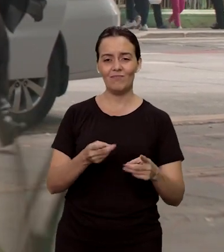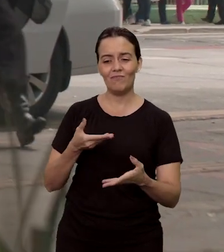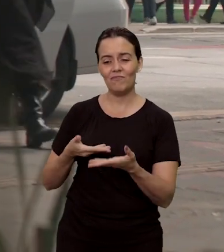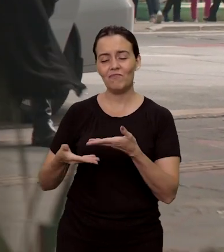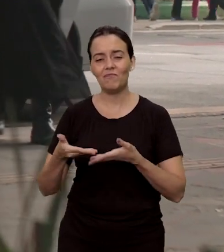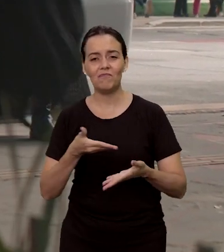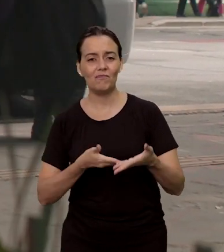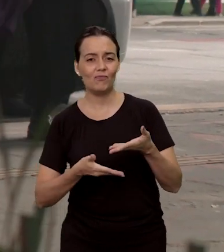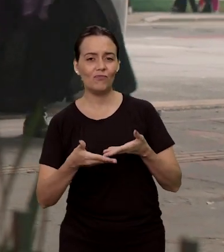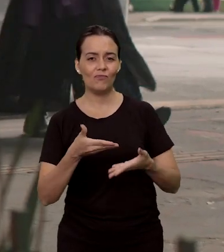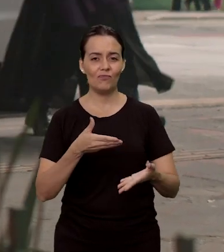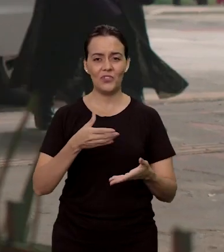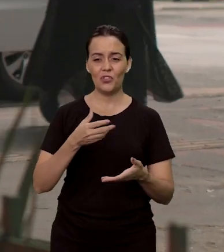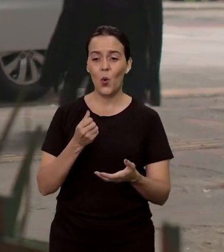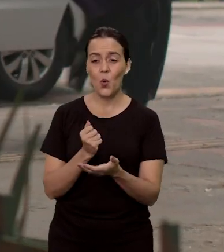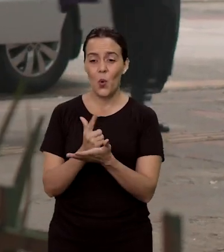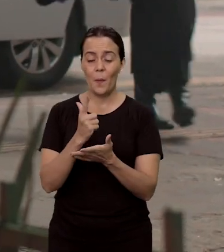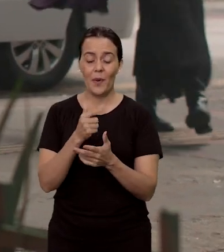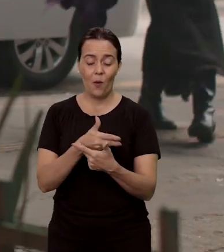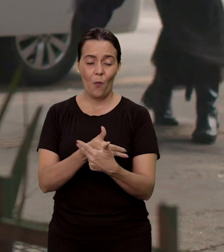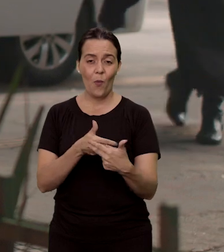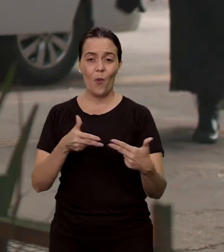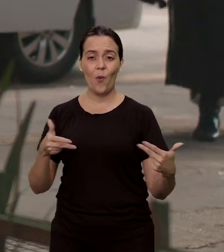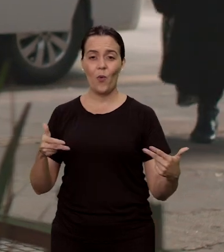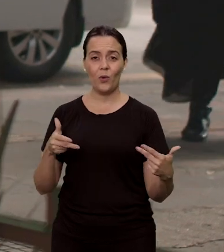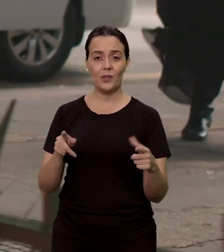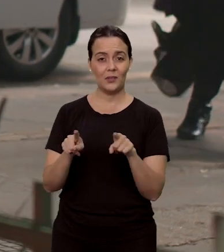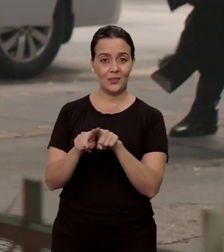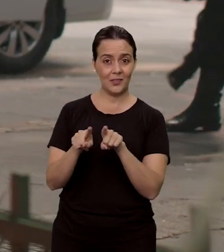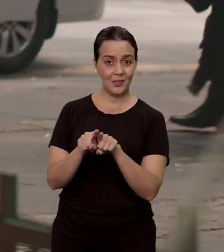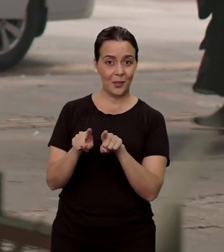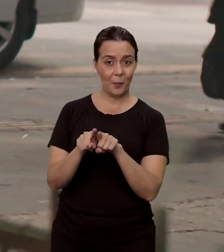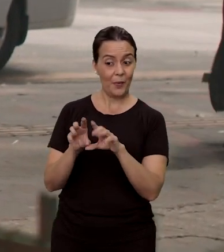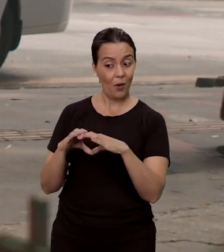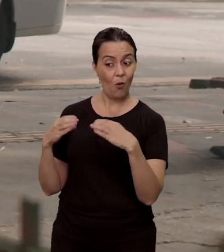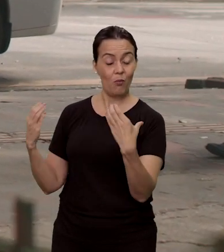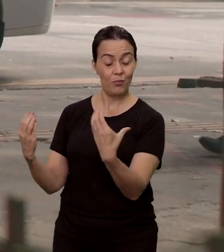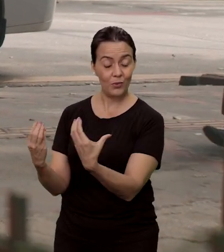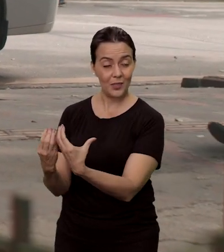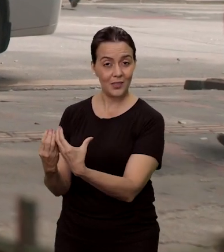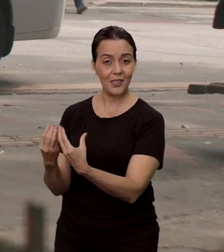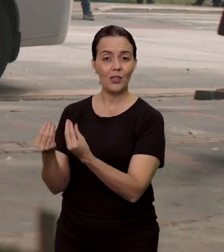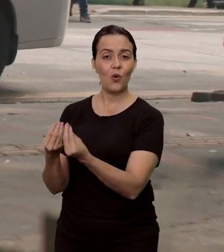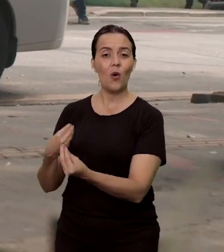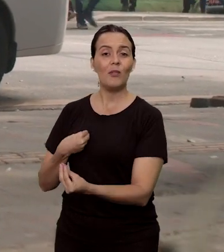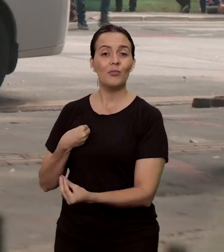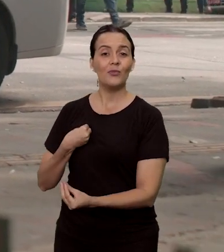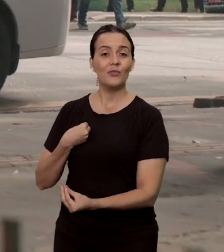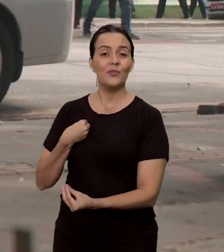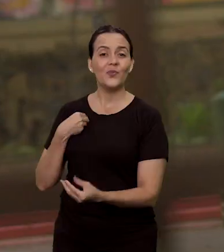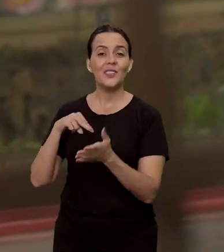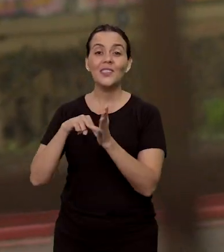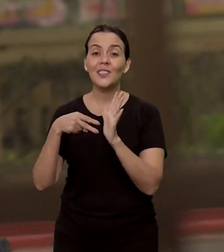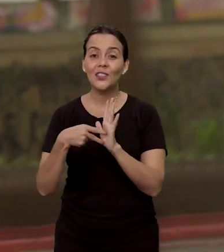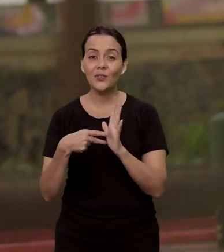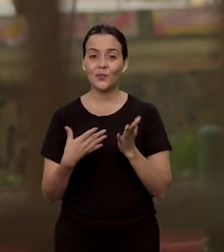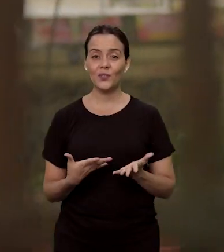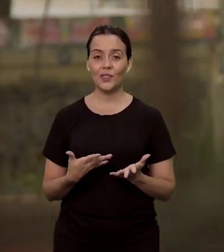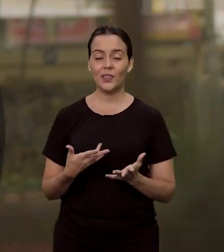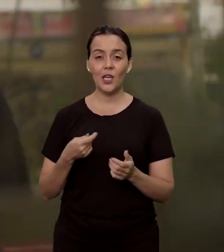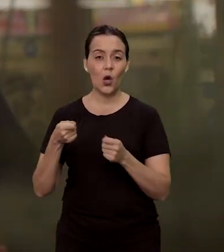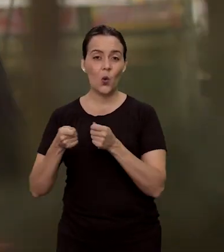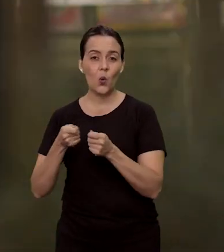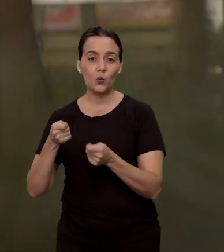de consumo, de matrizes de significado de vida que são pelo controle e pelo